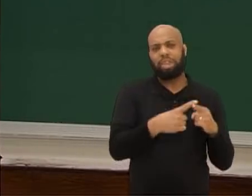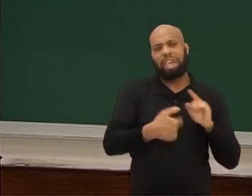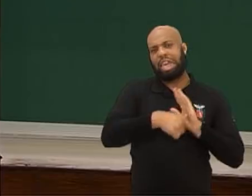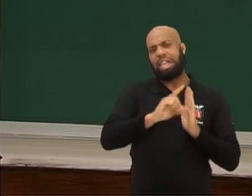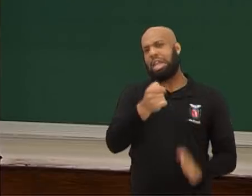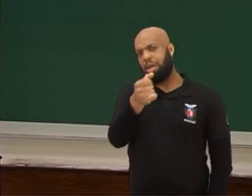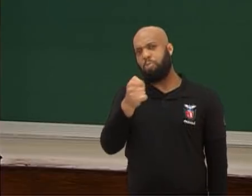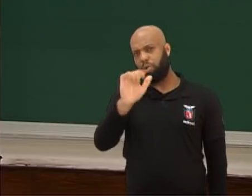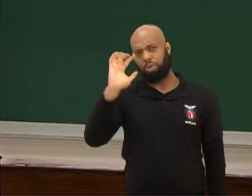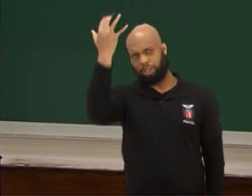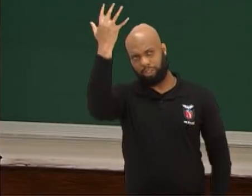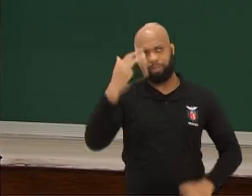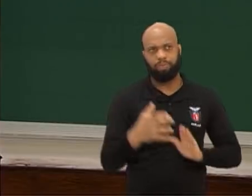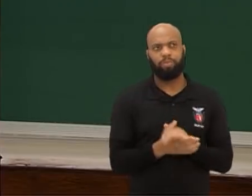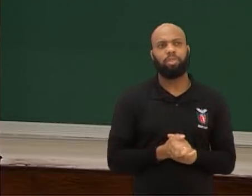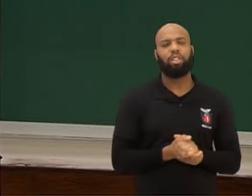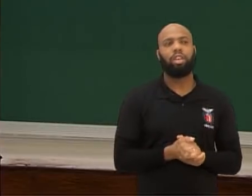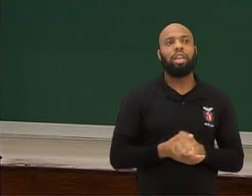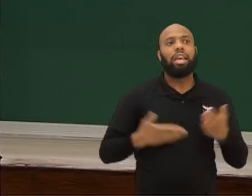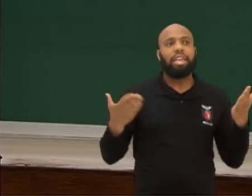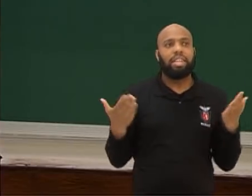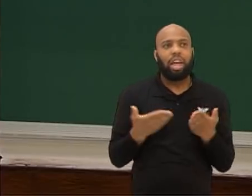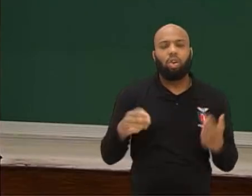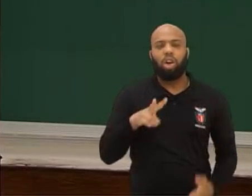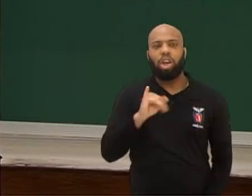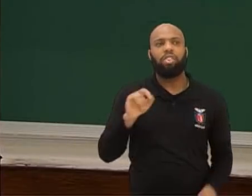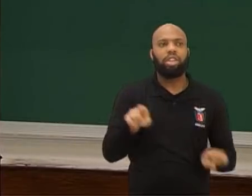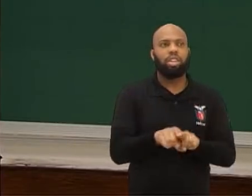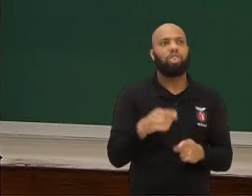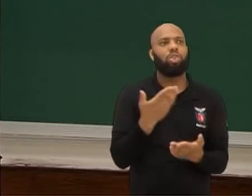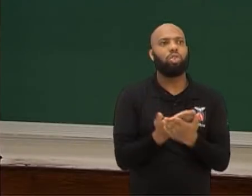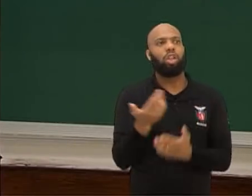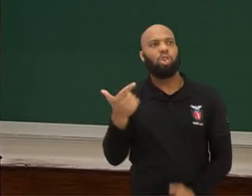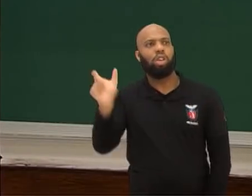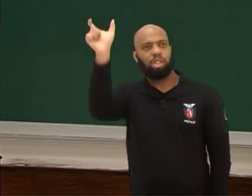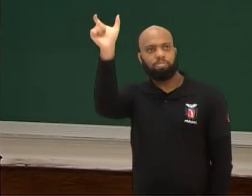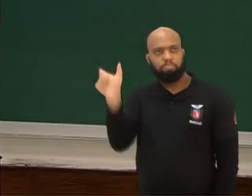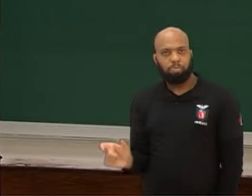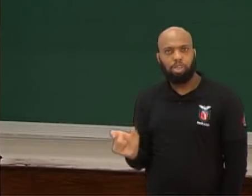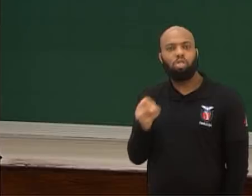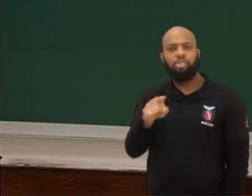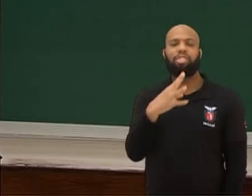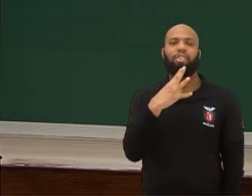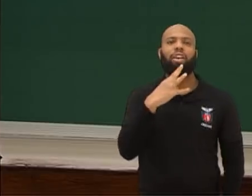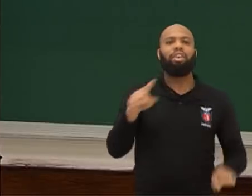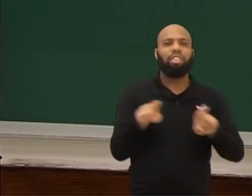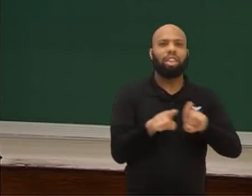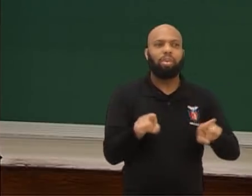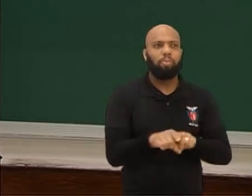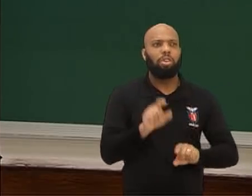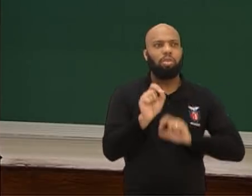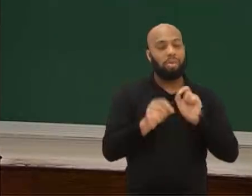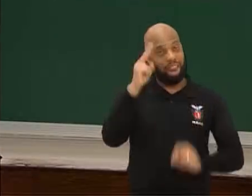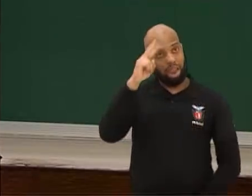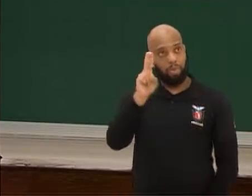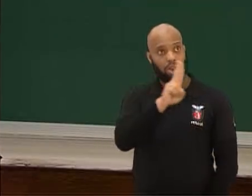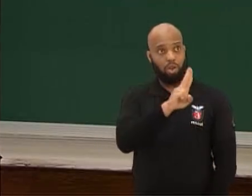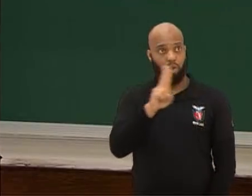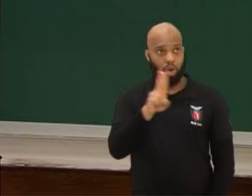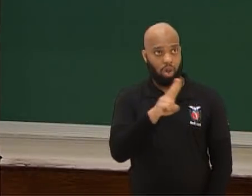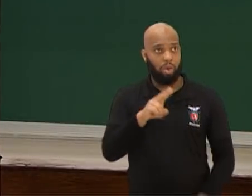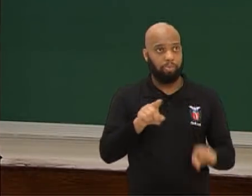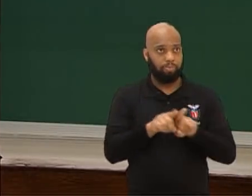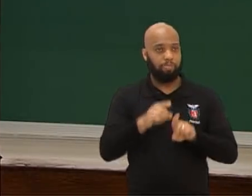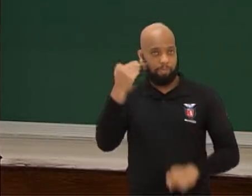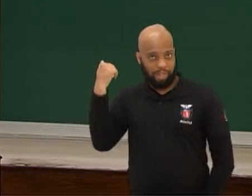acontecia. E agora nós vamos falar sobre outra pessoa que vocês já devem ter ouvido falar, devem lembrar também